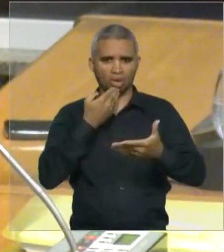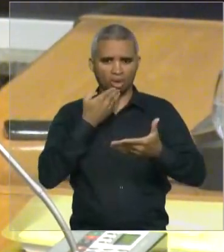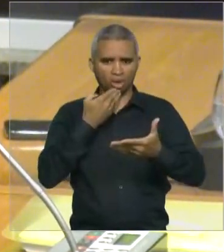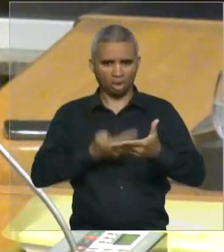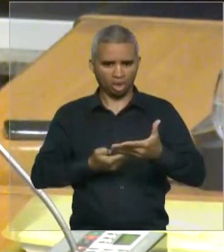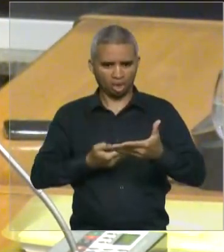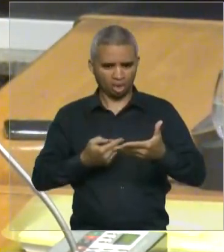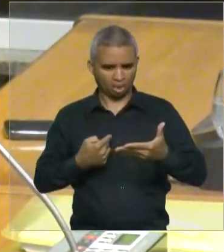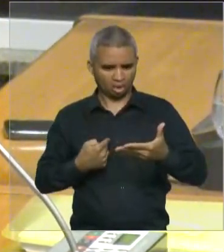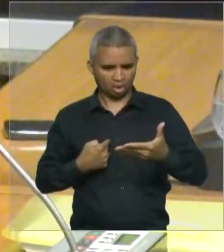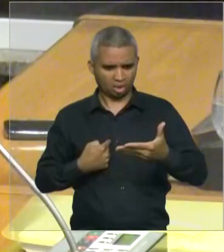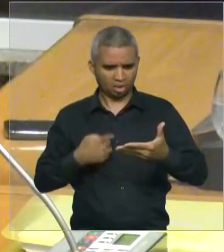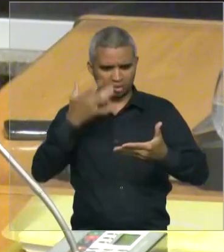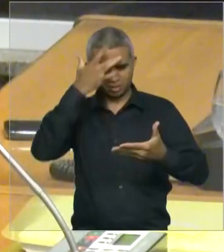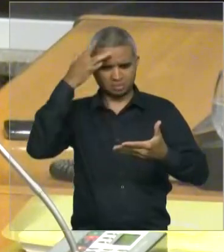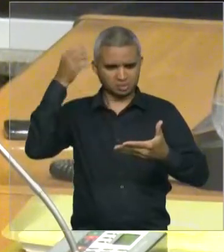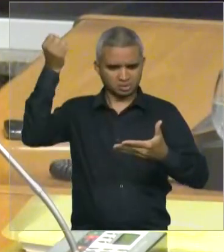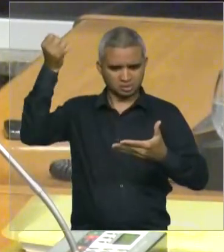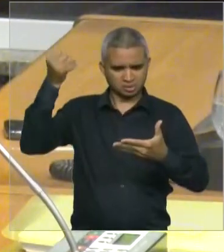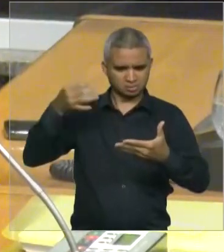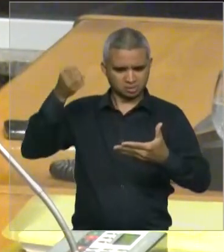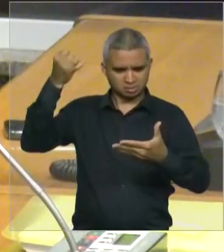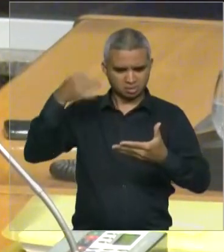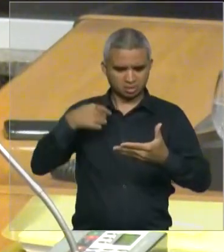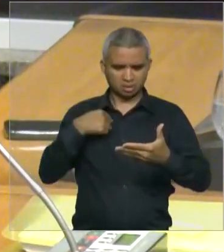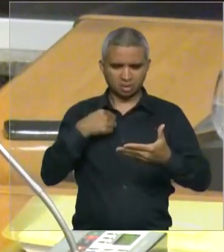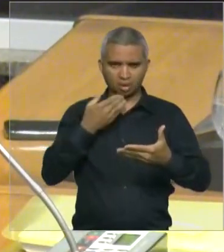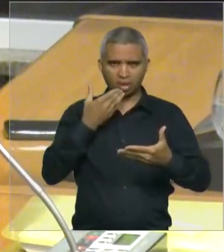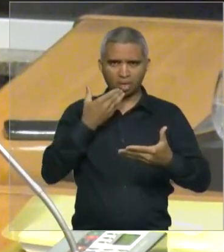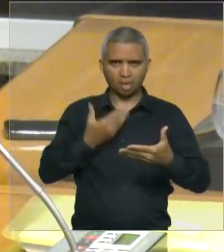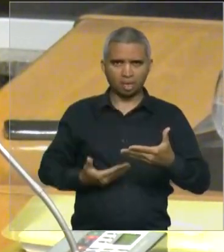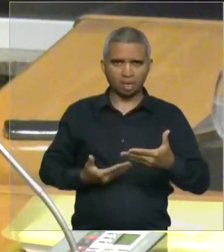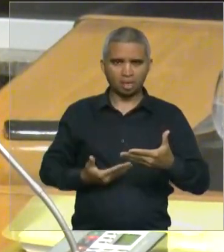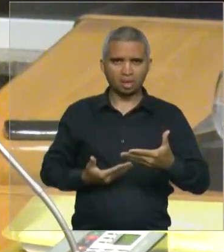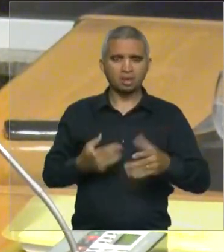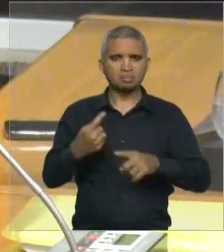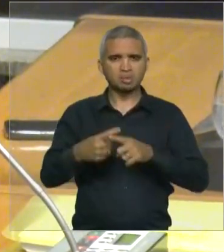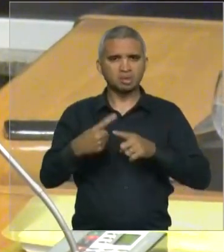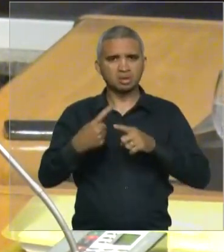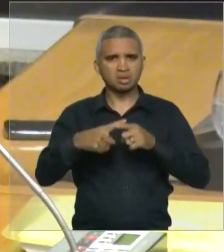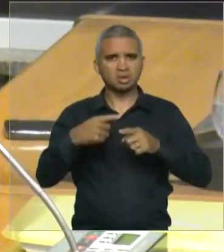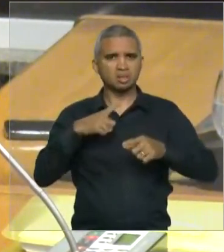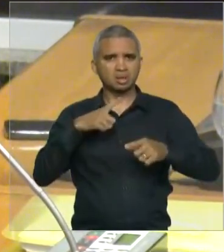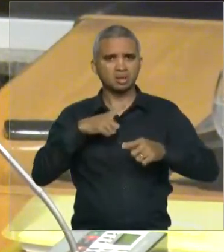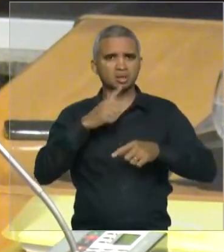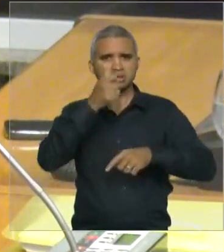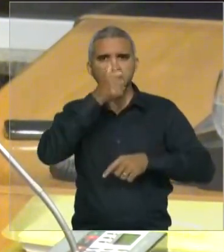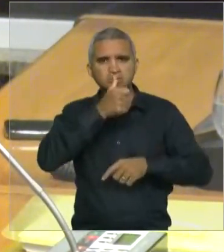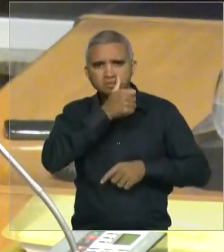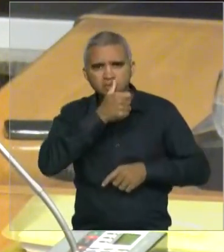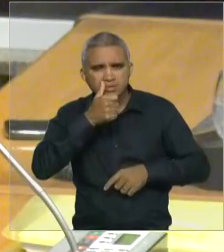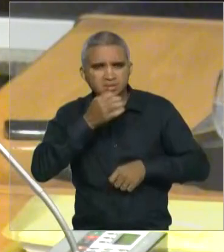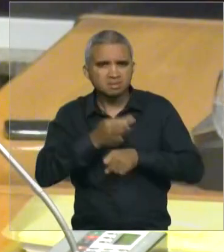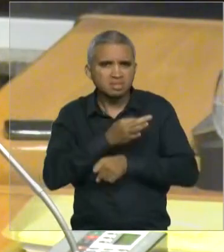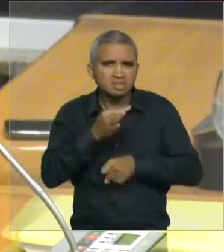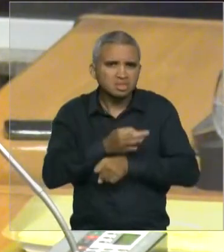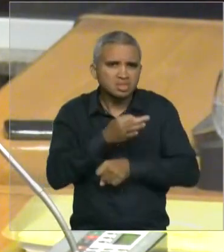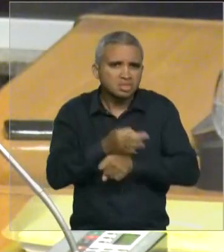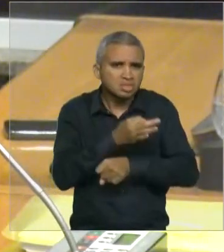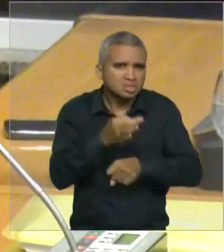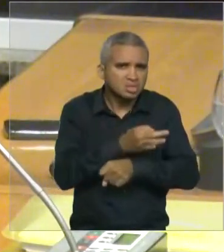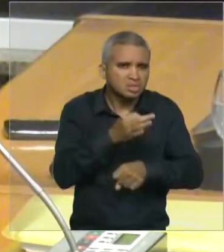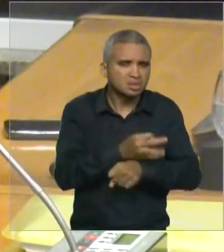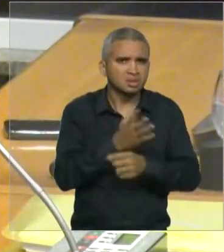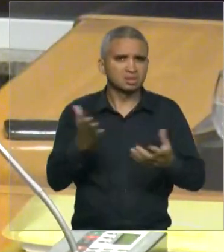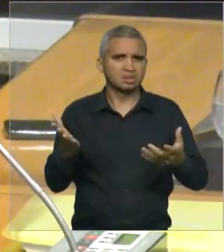ouvindo, nos ganhos, nas situações financeiras envolvendo essa situação, e é preciso, como tudo é suposição, como